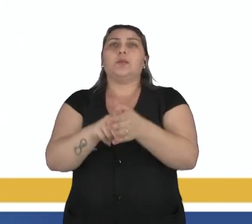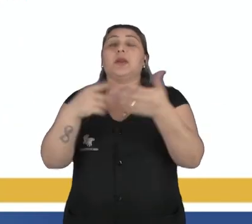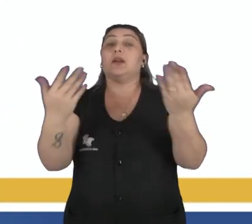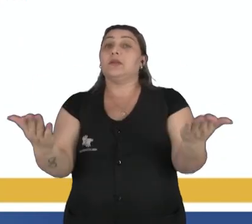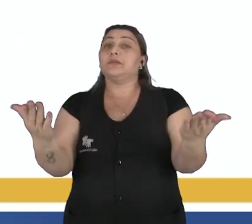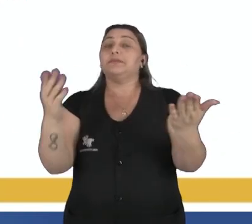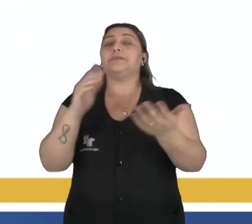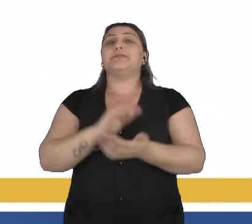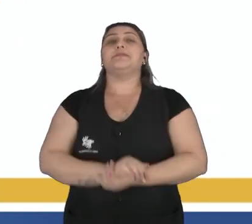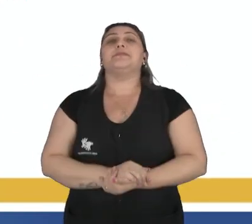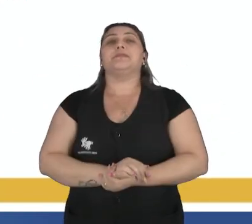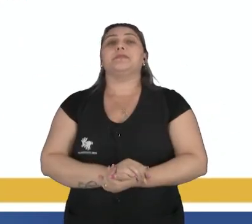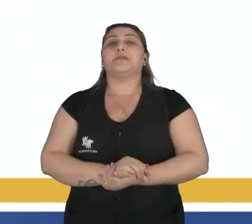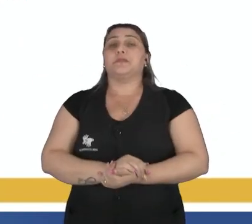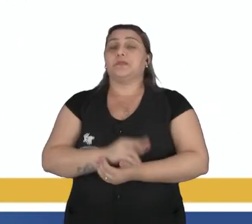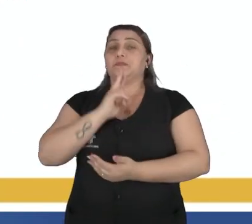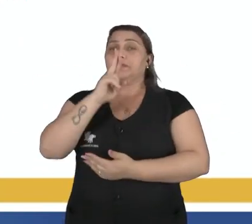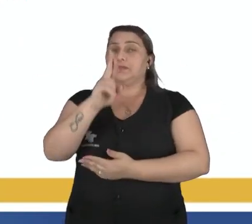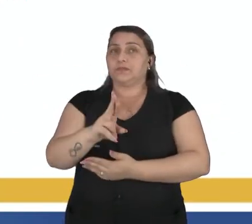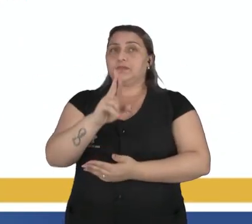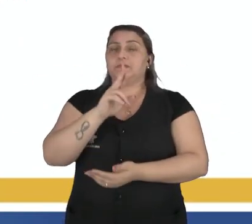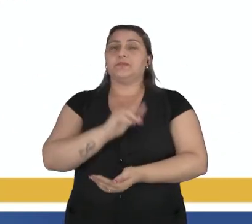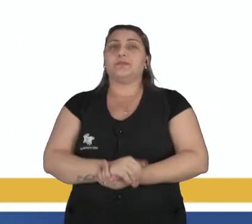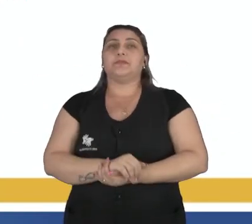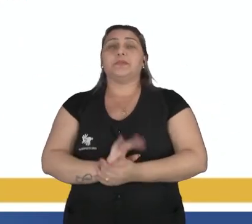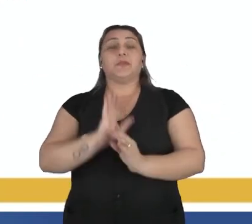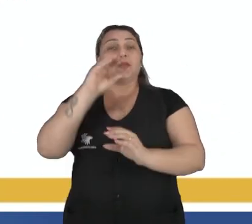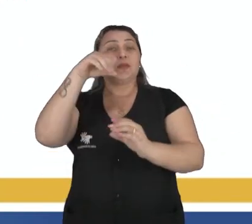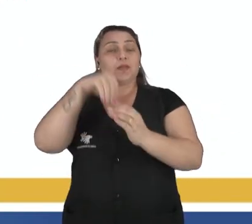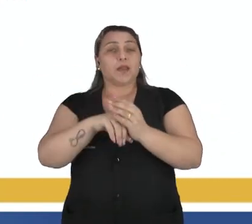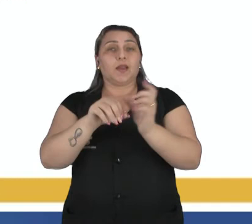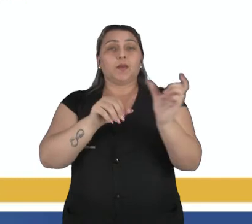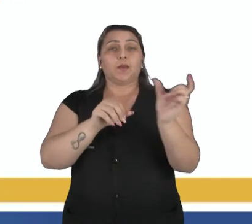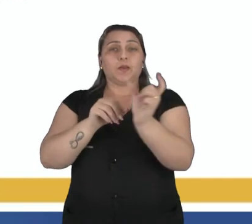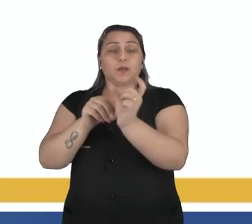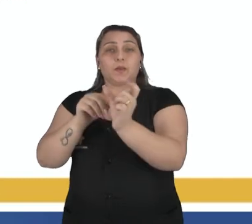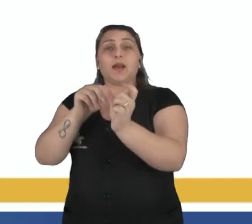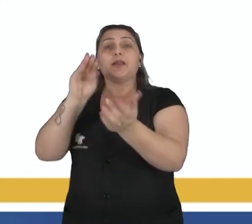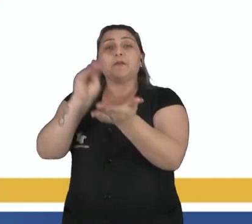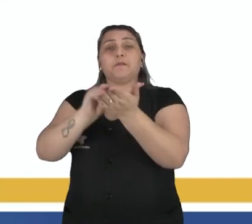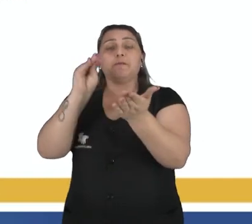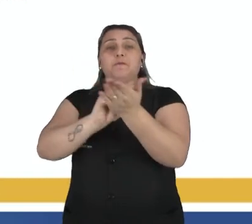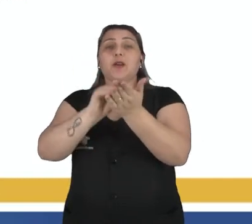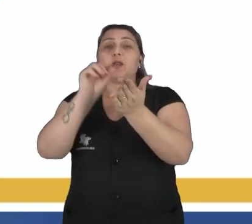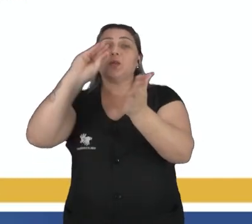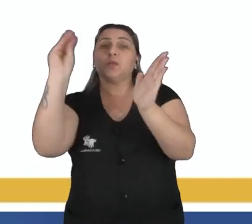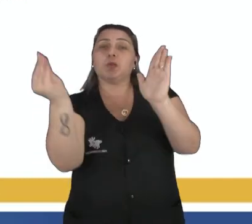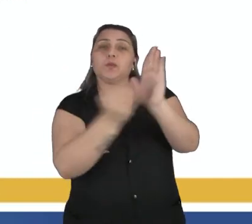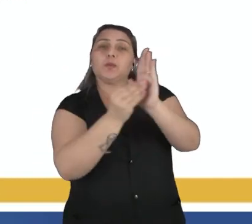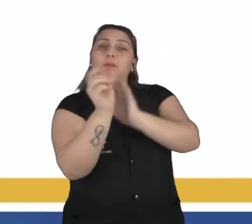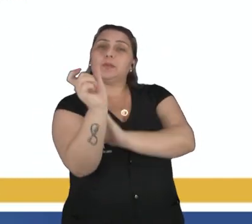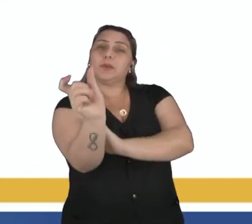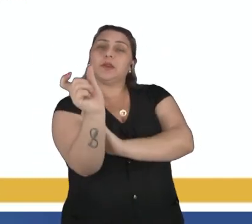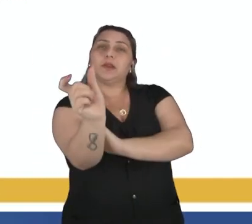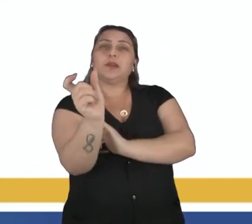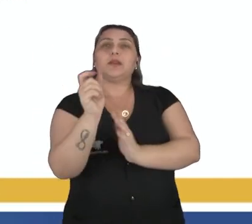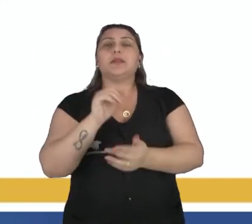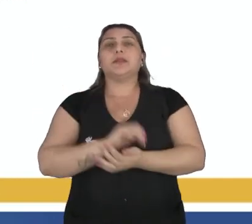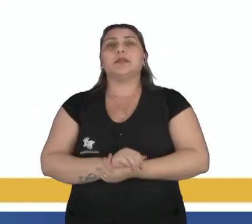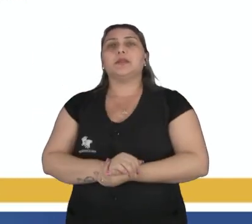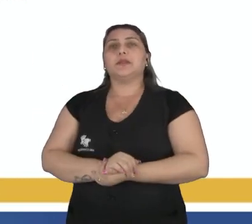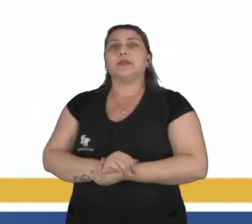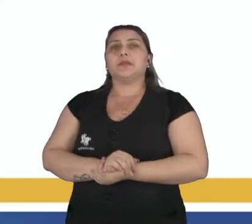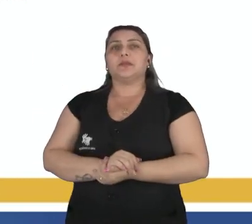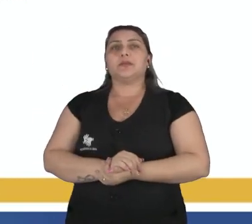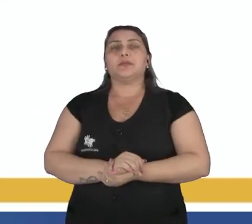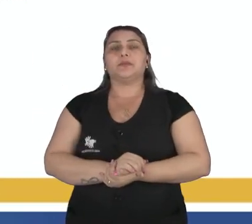da própria. E aí vocês vão responder. Dentro desses espaços em branco, vocês vão responder, né, colocar essas